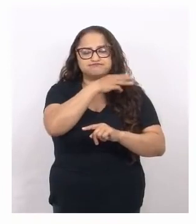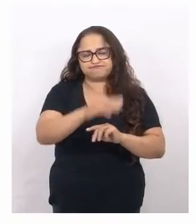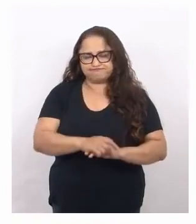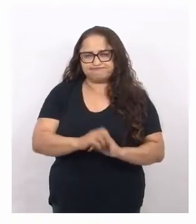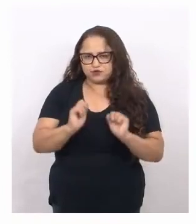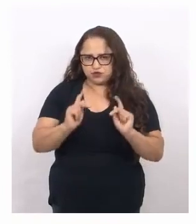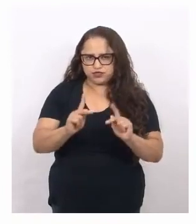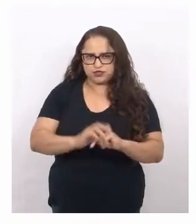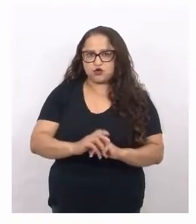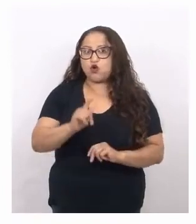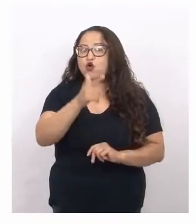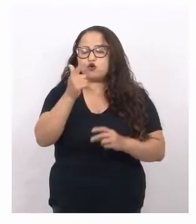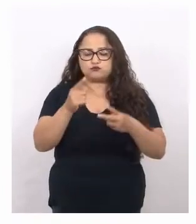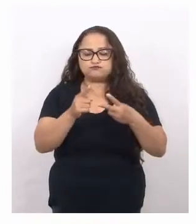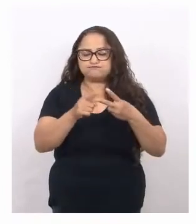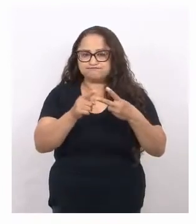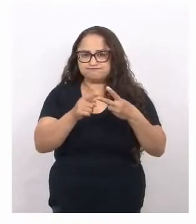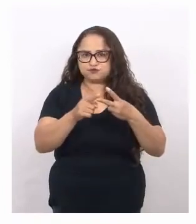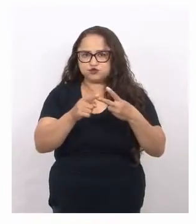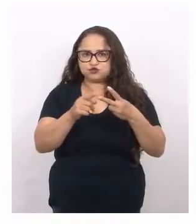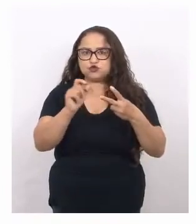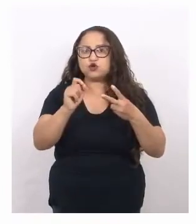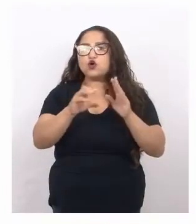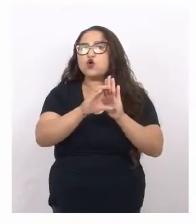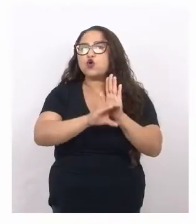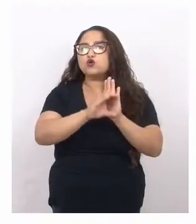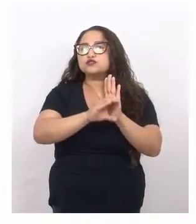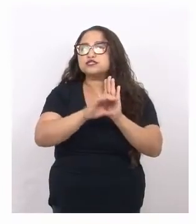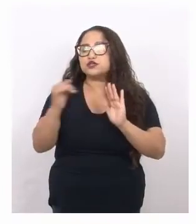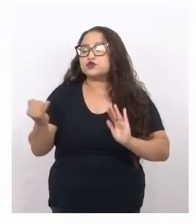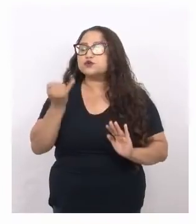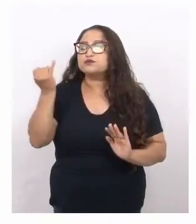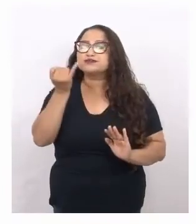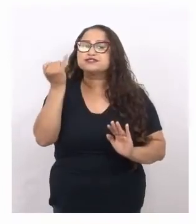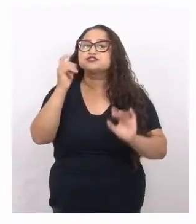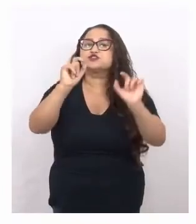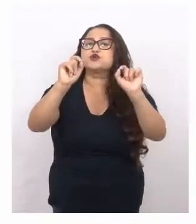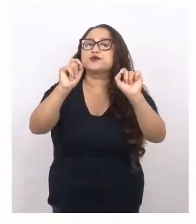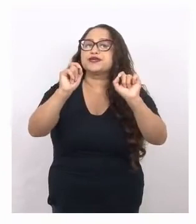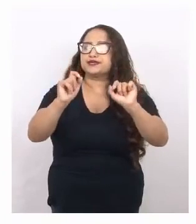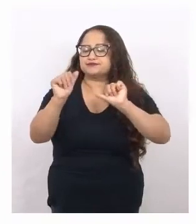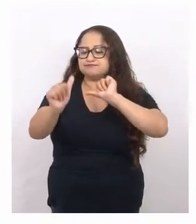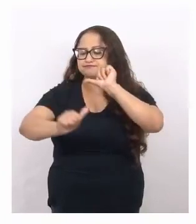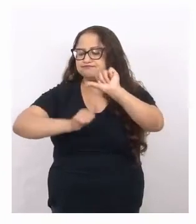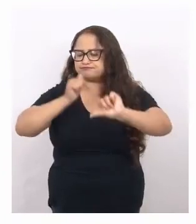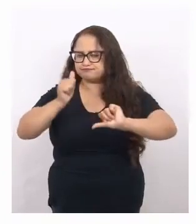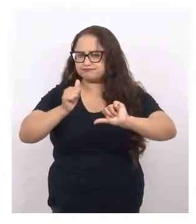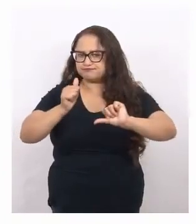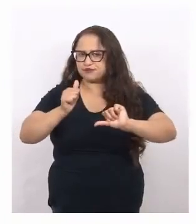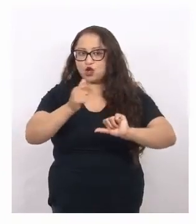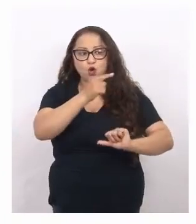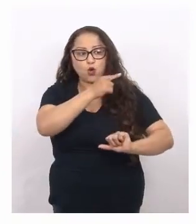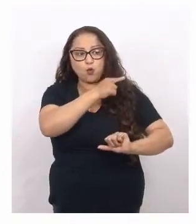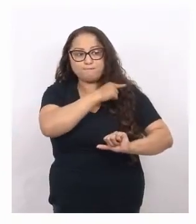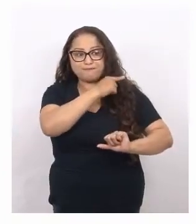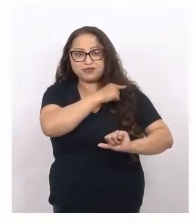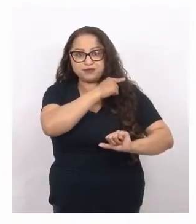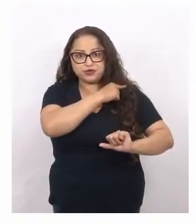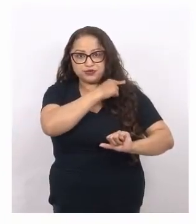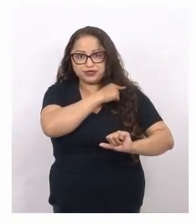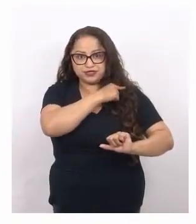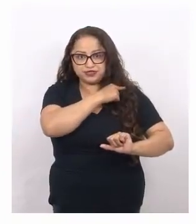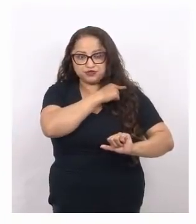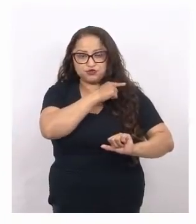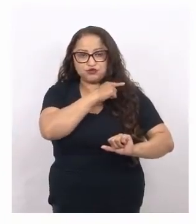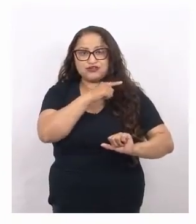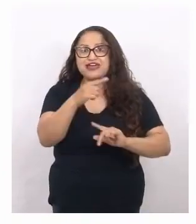Segunda característica importante aqui dessa mudança é que a primeira série do ensino médio, ela